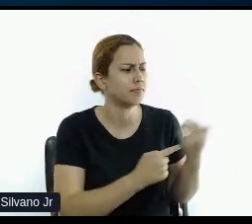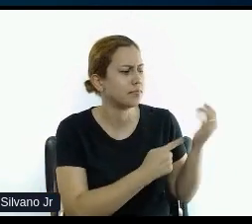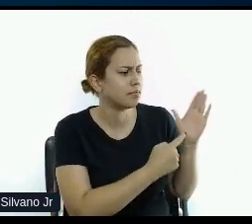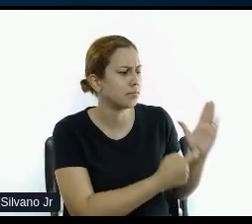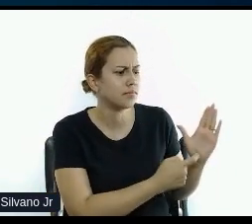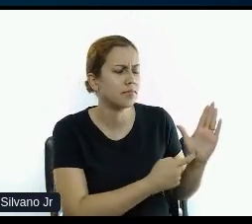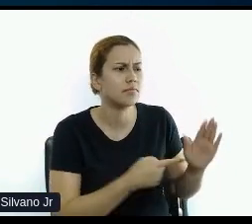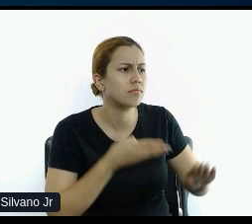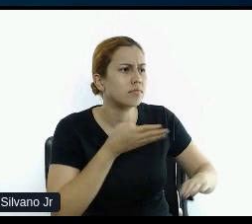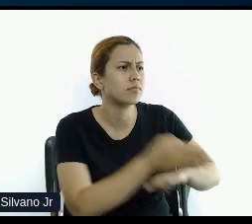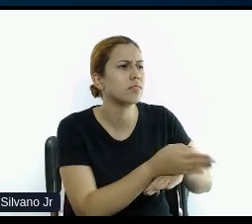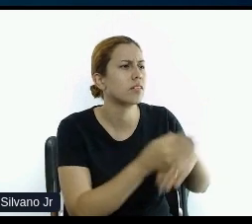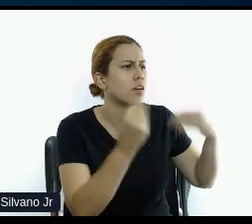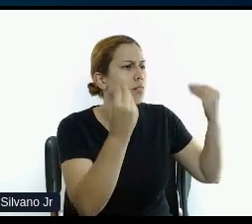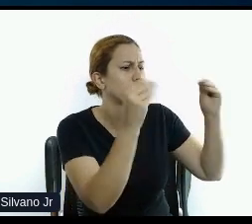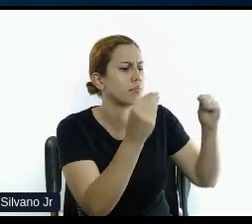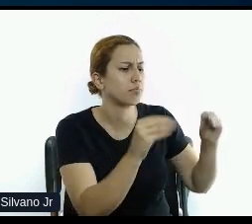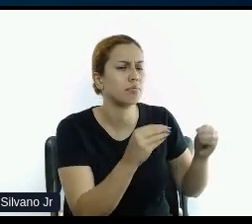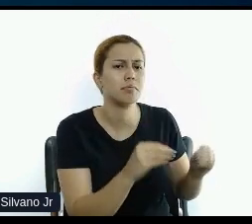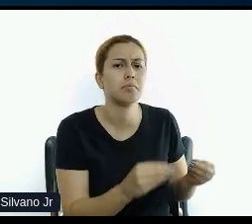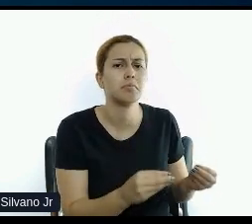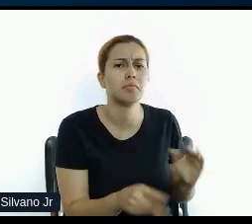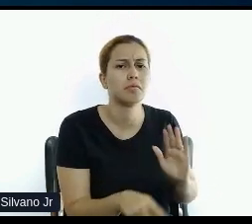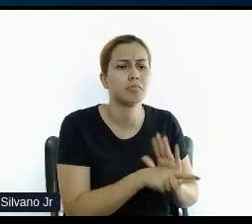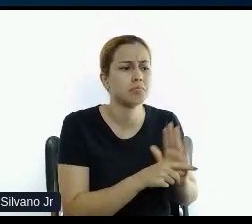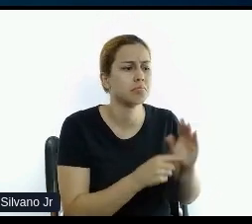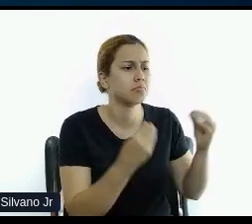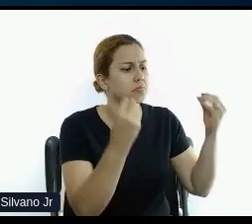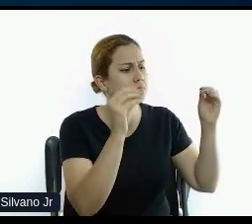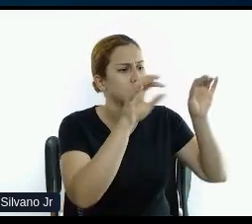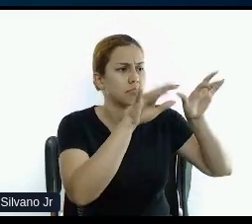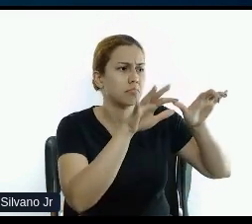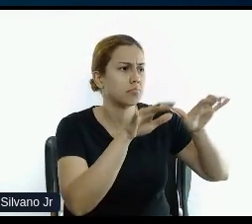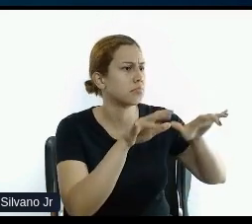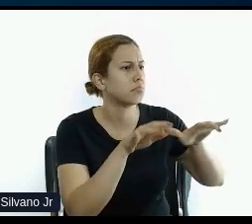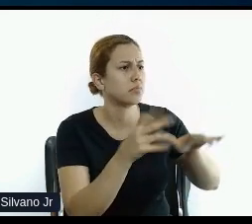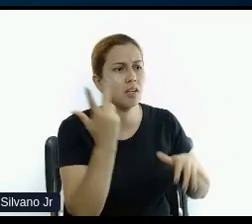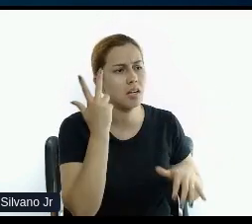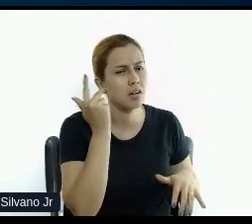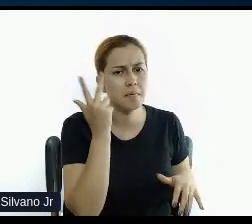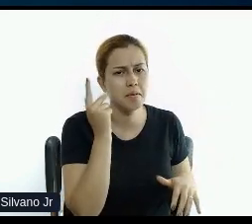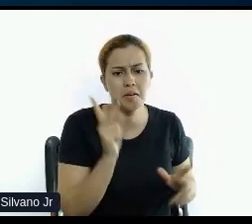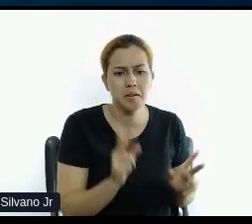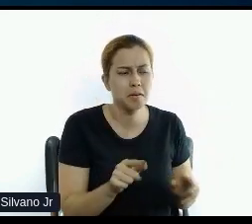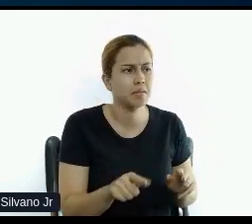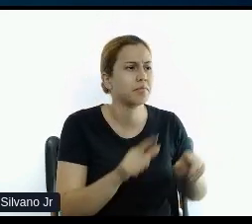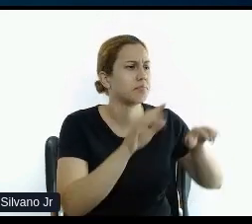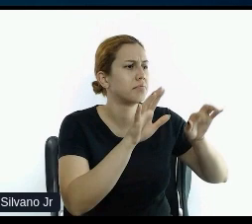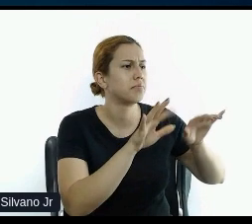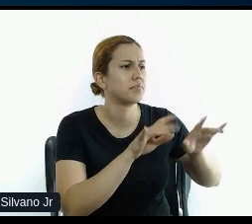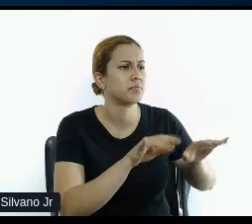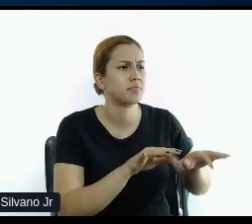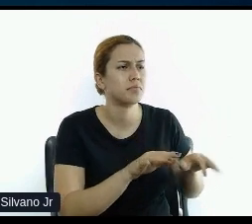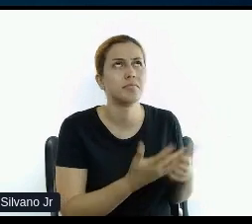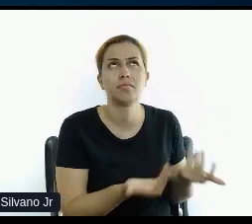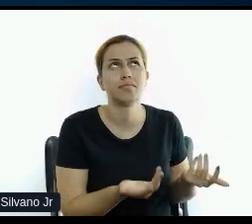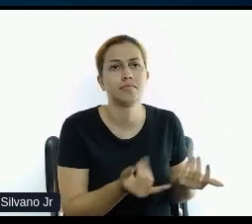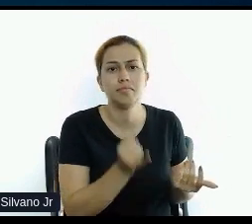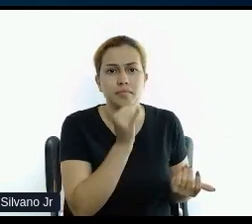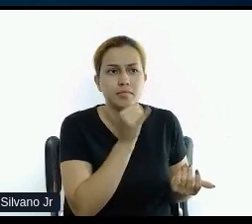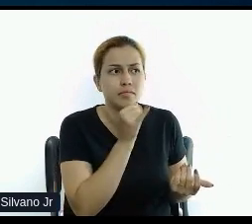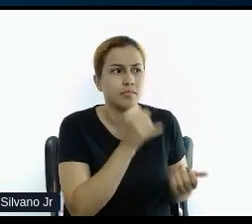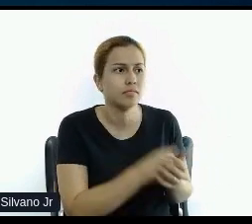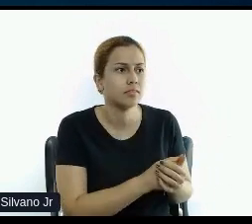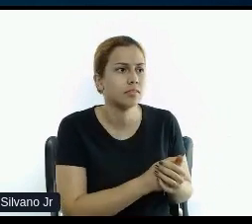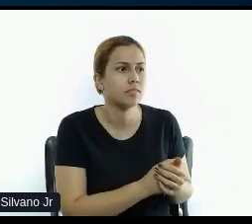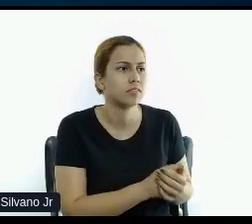e dar como entrada para ele, ali no chat, né, como eu escrevo aqui nesse chat aqui nosso, posso chegar e digitar lá, deixe esse